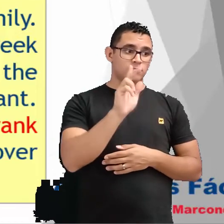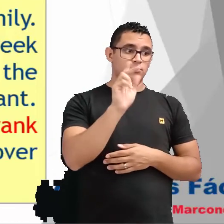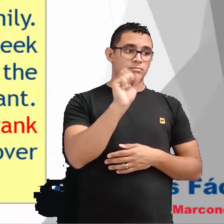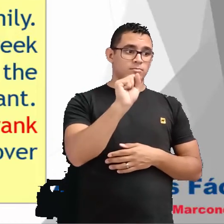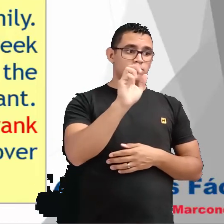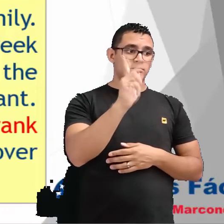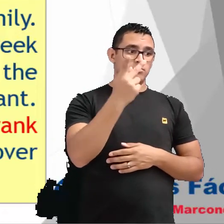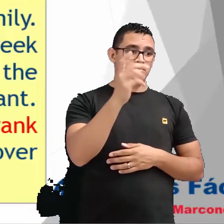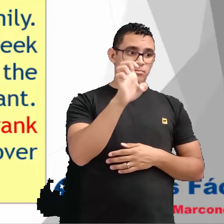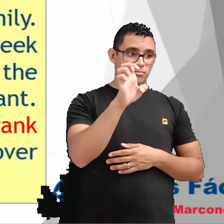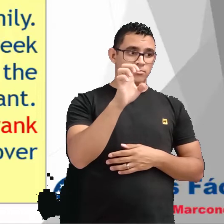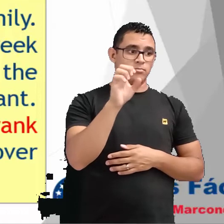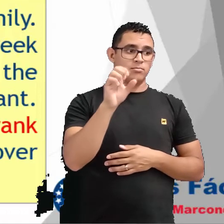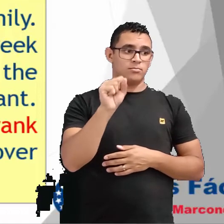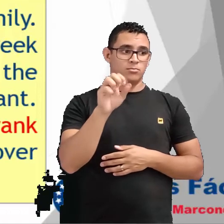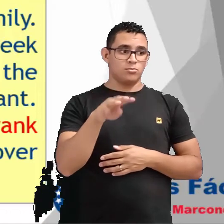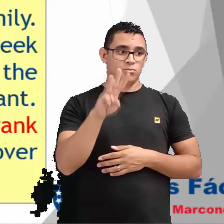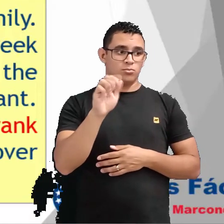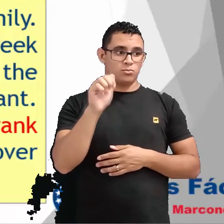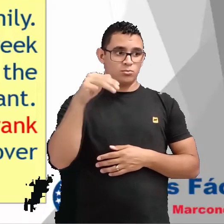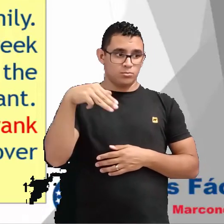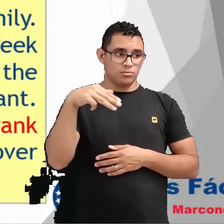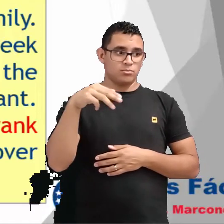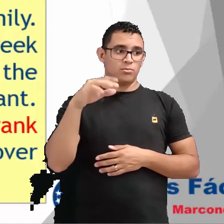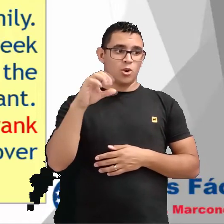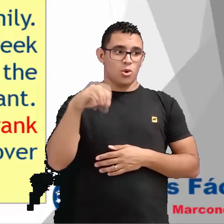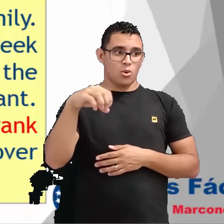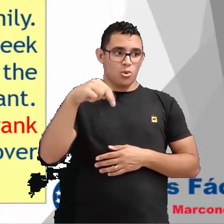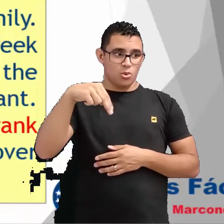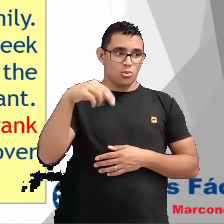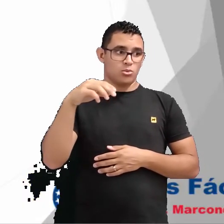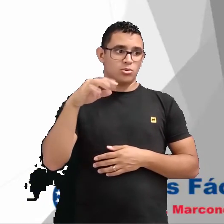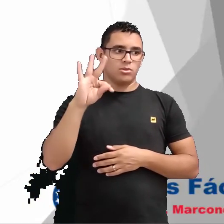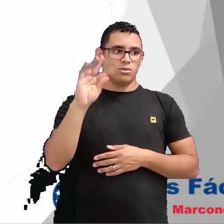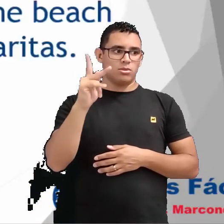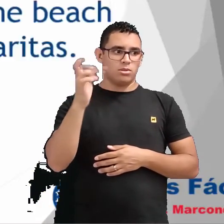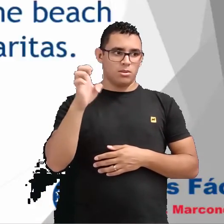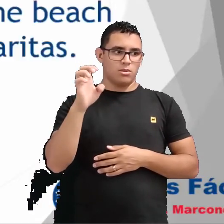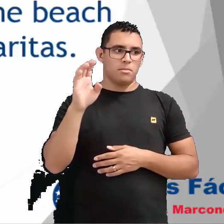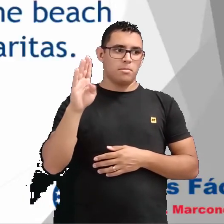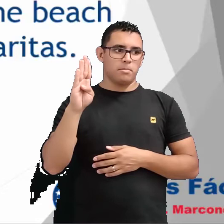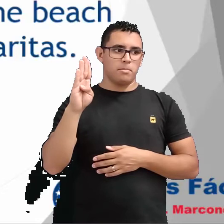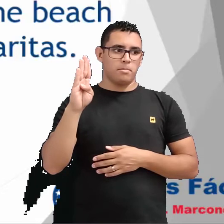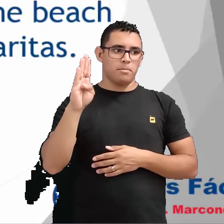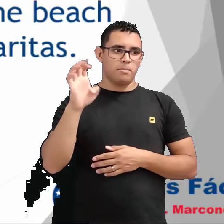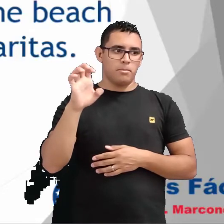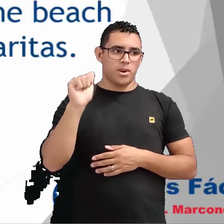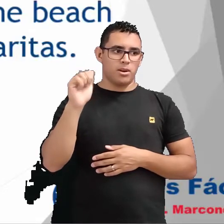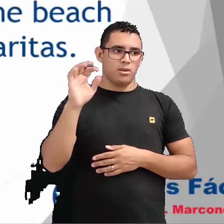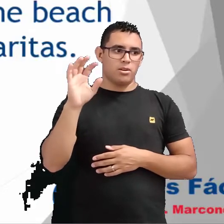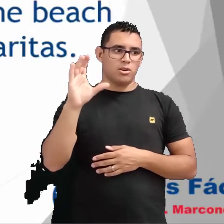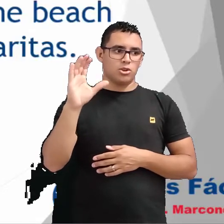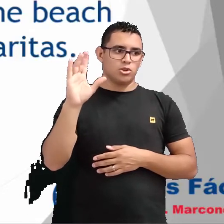on the beach and drank some margaritas. Então, aqui nós temos dois verbos, né? Dois verbos, então,